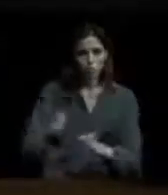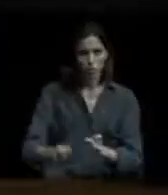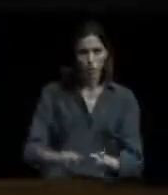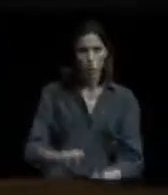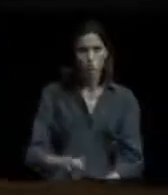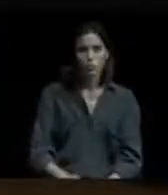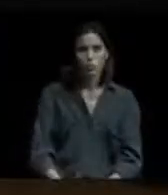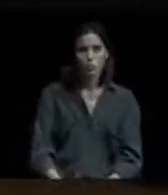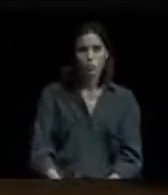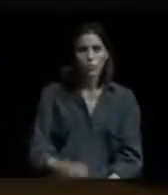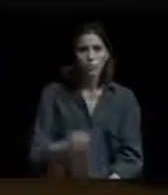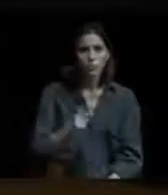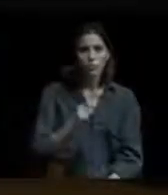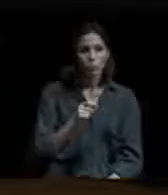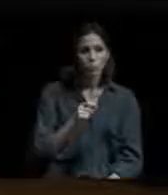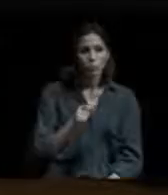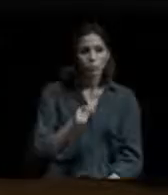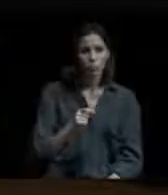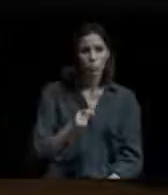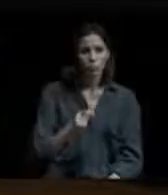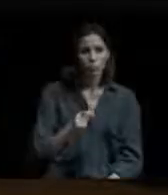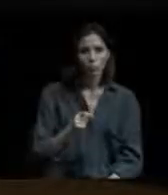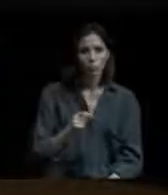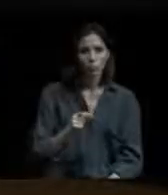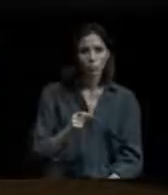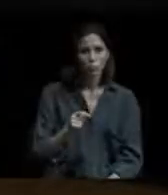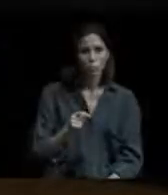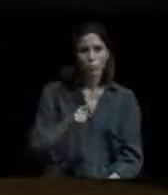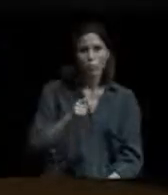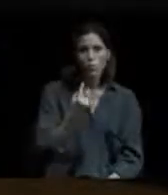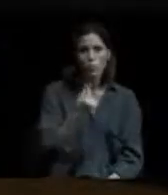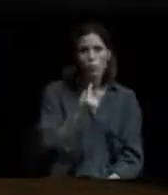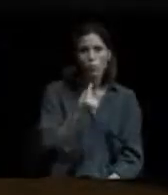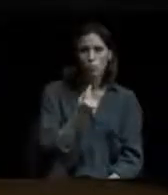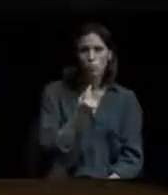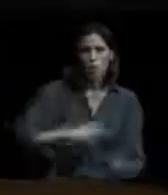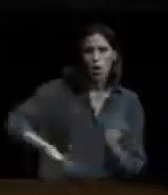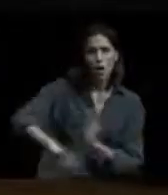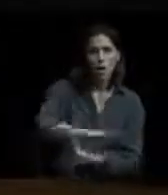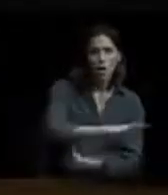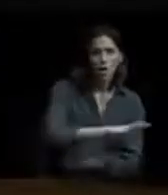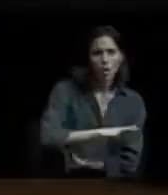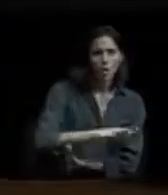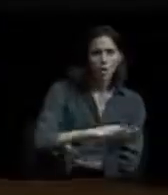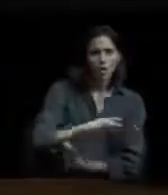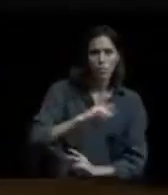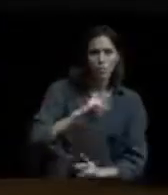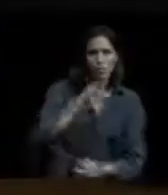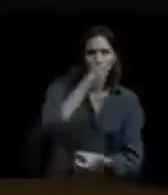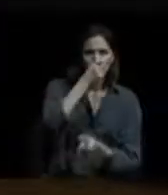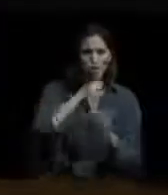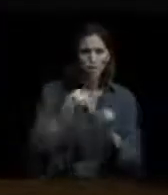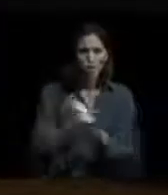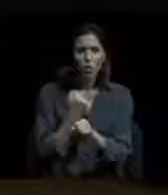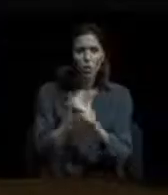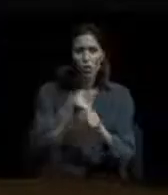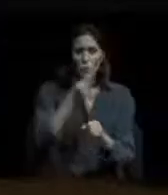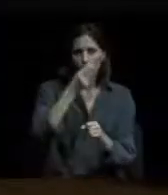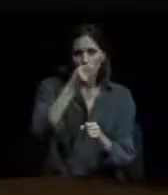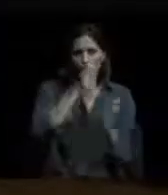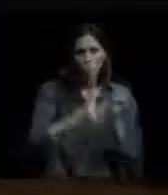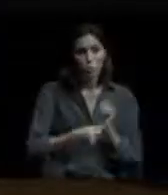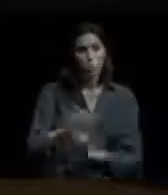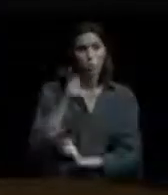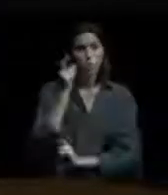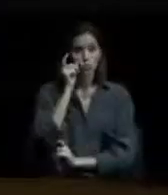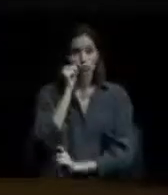respeito ao reforço de competências da Sociedade de Reabilitação Urbana e da sua interferência com a área do planeamento, urbanismo, património e obras municipais, onde o